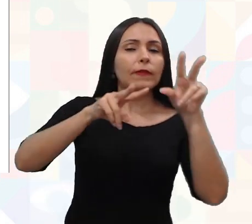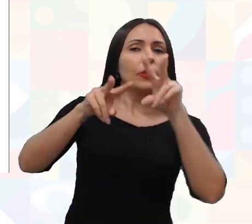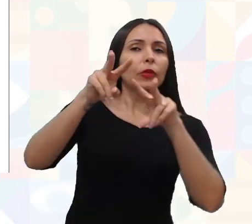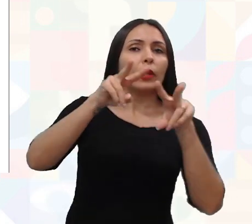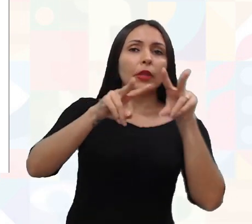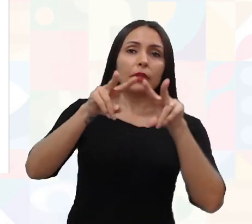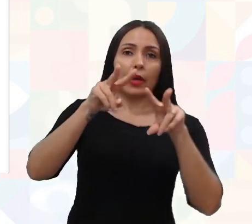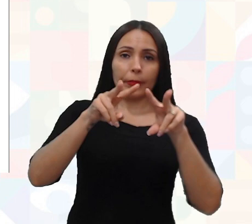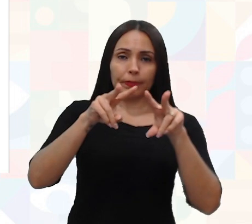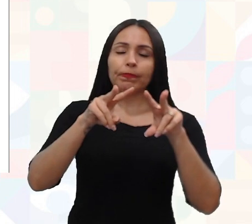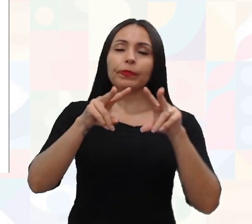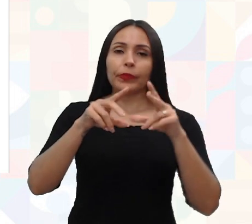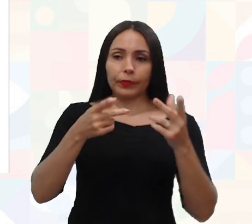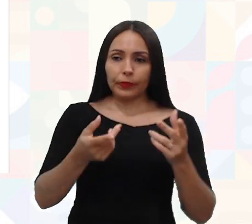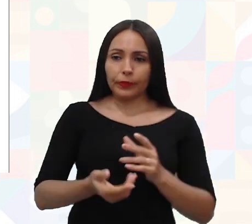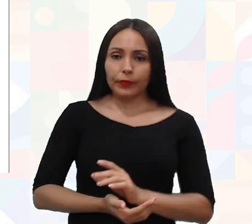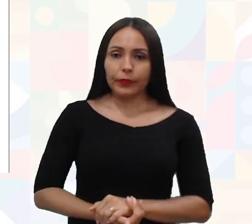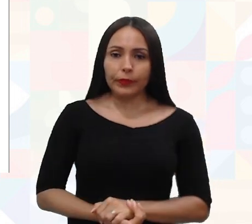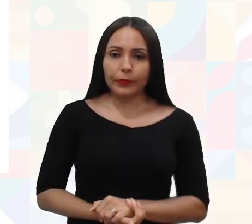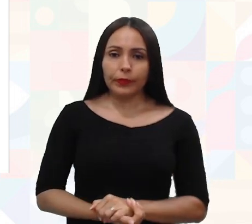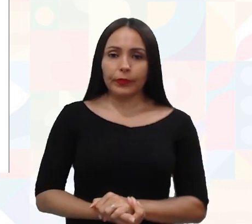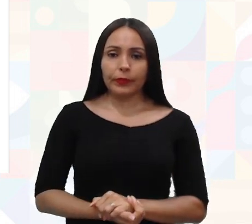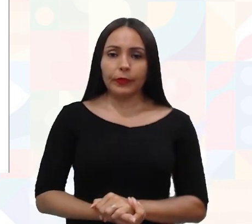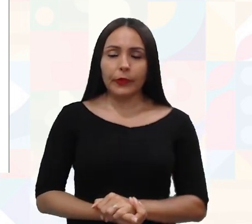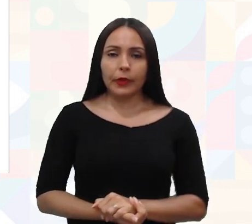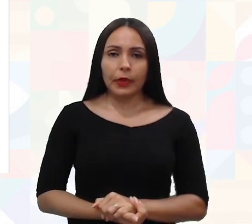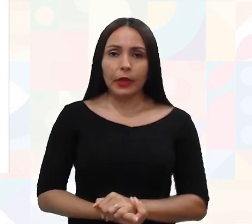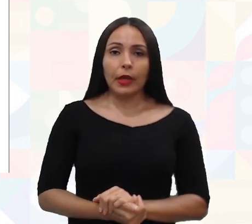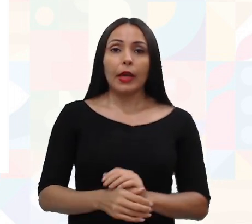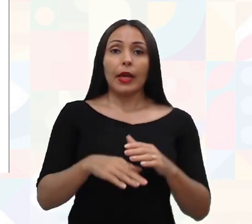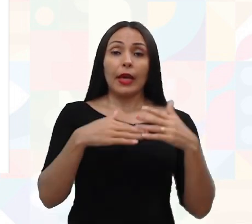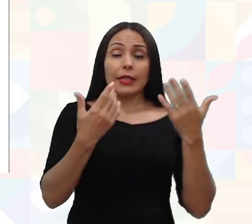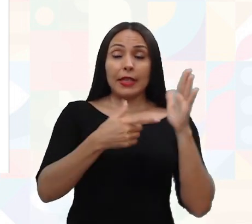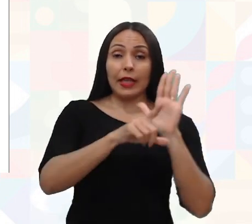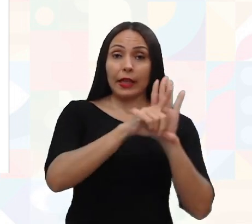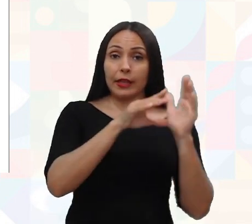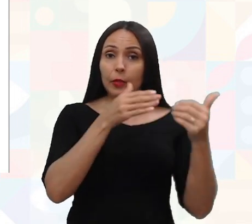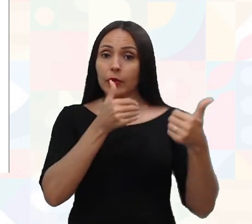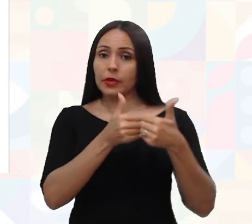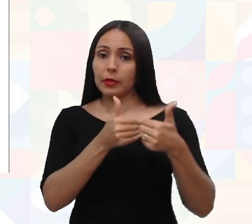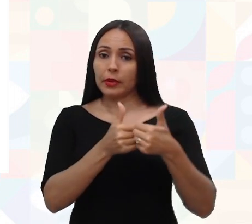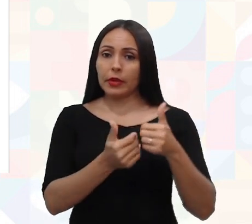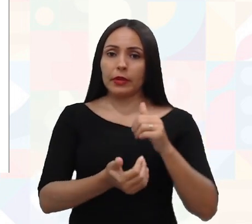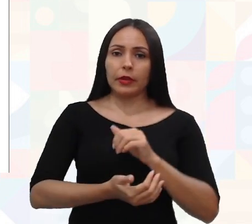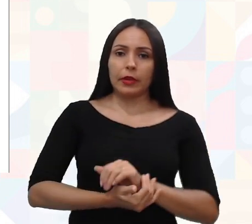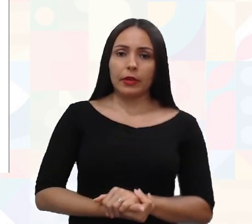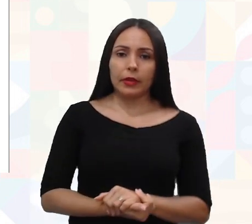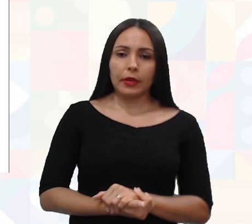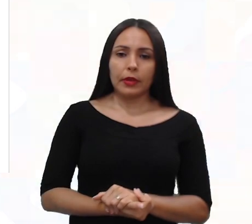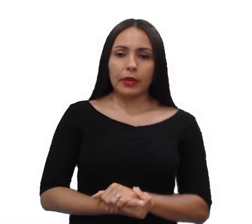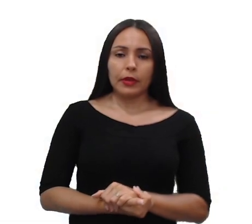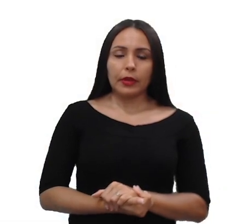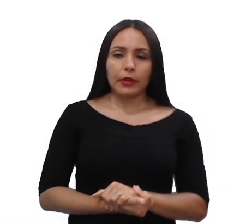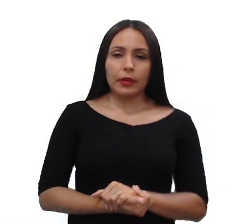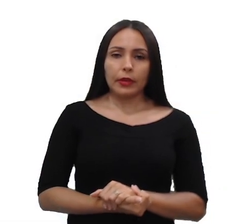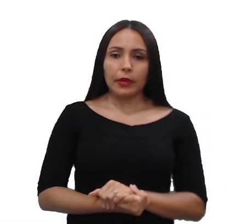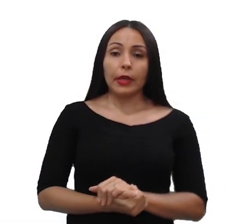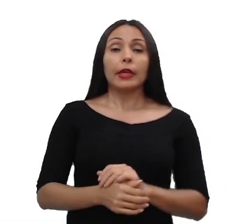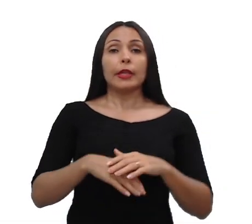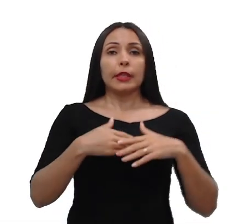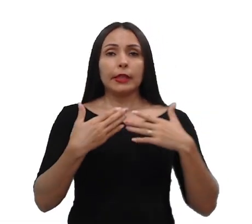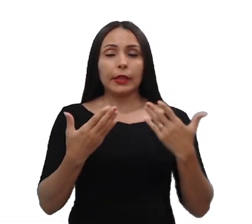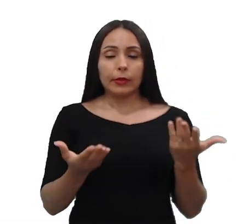visualização de um objeto como um todo. Essa é a questão da lei da proximidade. Então, a lei da